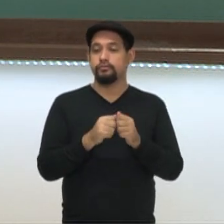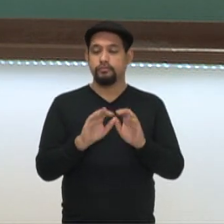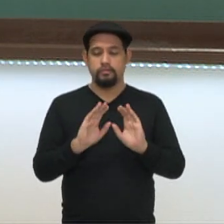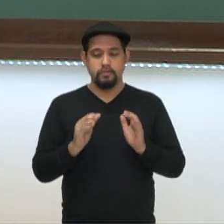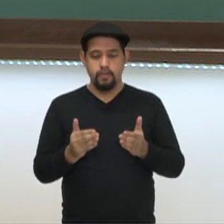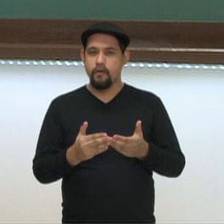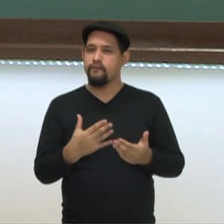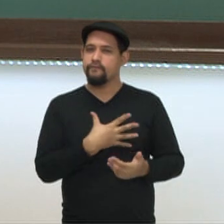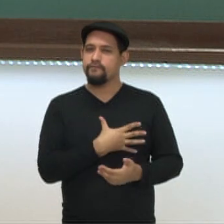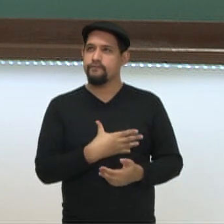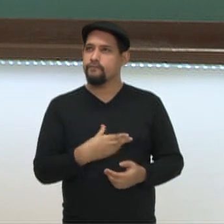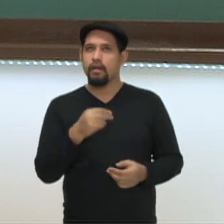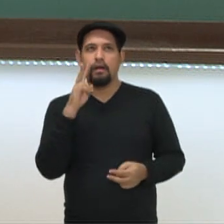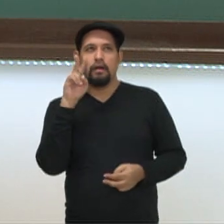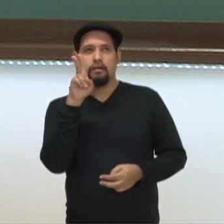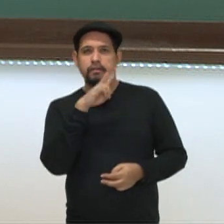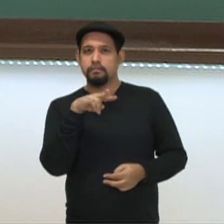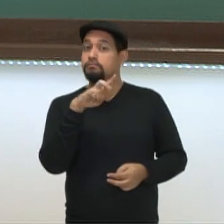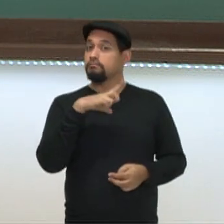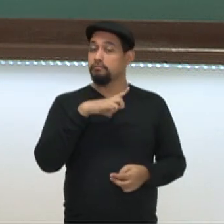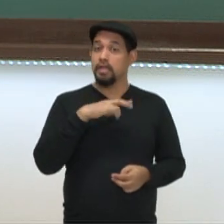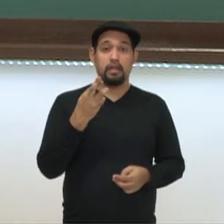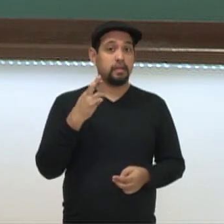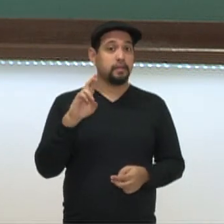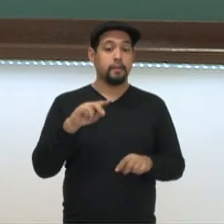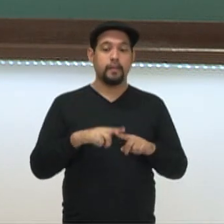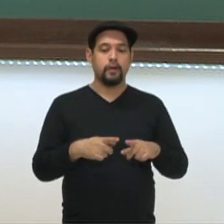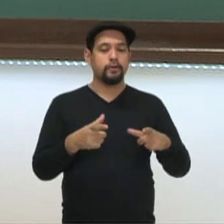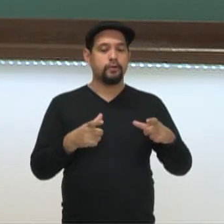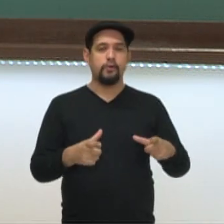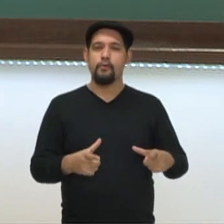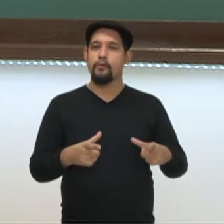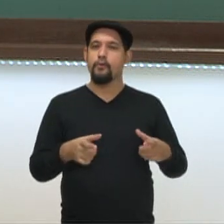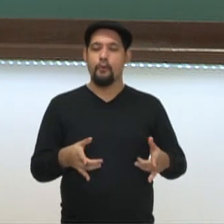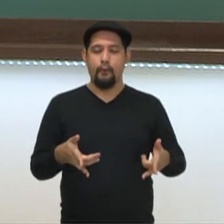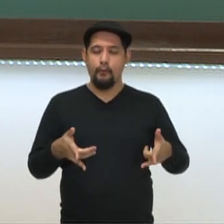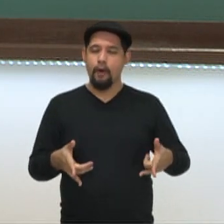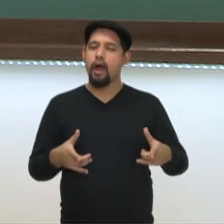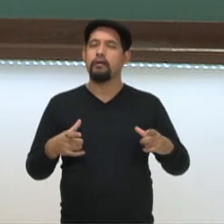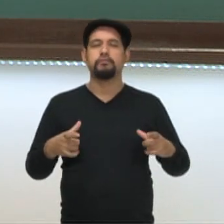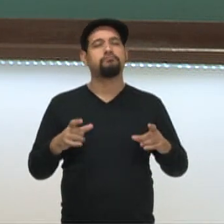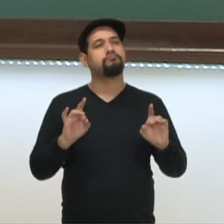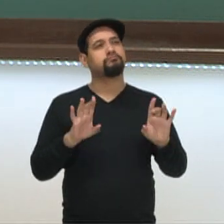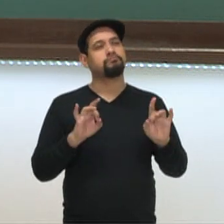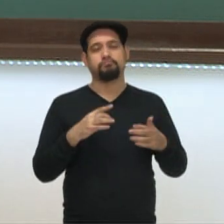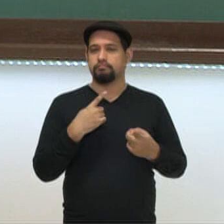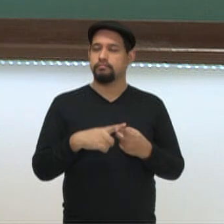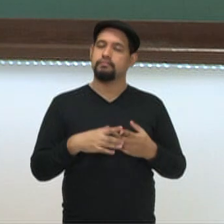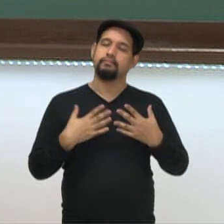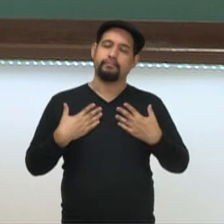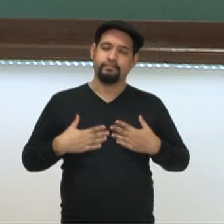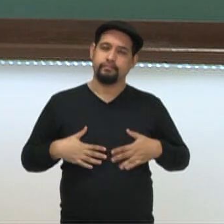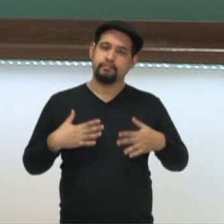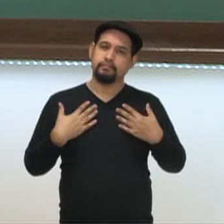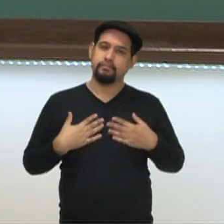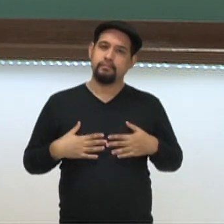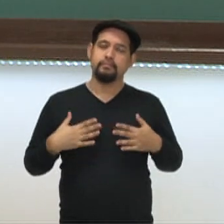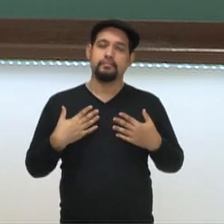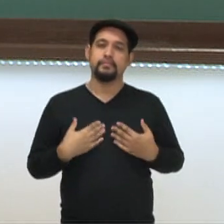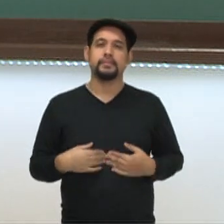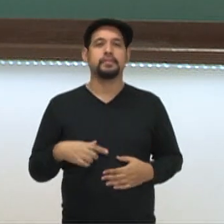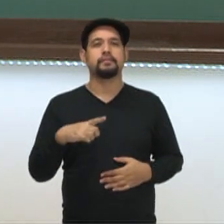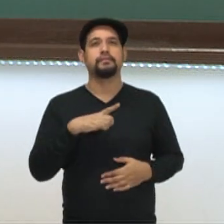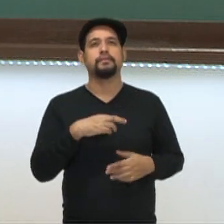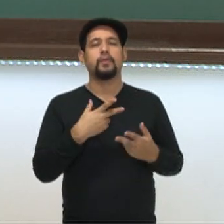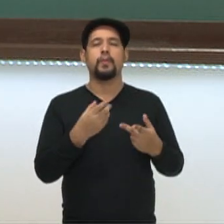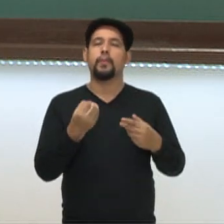estavam grandes, então ela tinha religião, mas para ela era o quarto dela, era o lugar mais sagrado, que era onde ela descansava, onde ela tinha suas